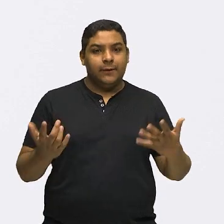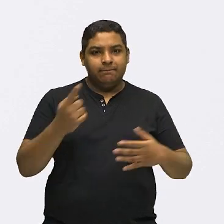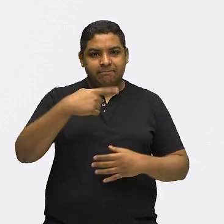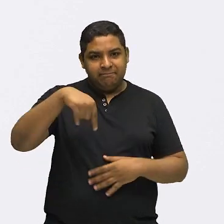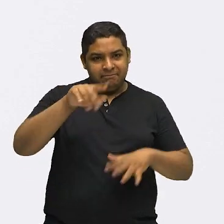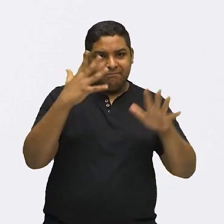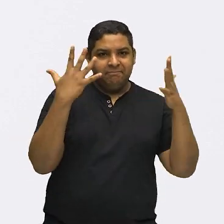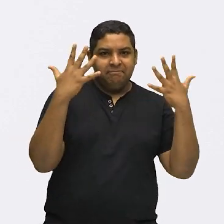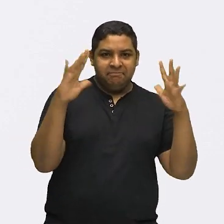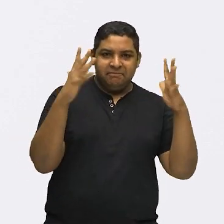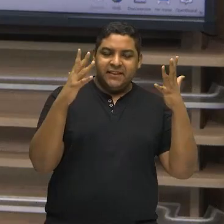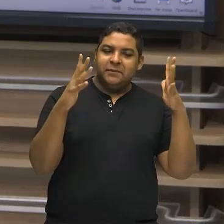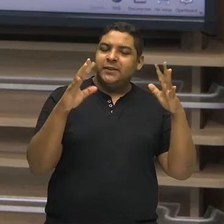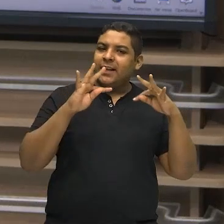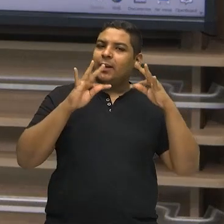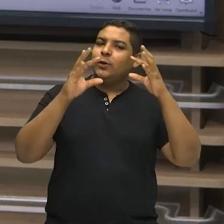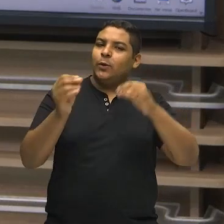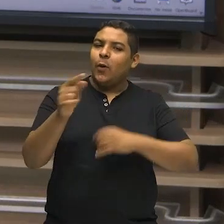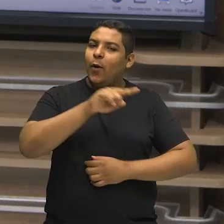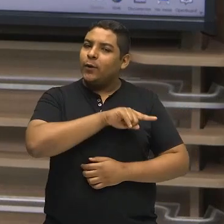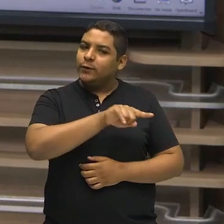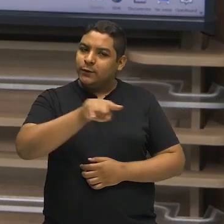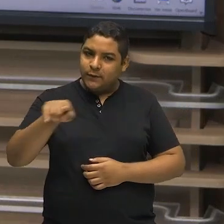aqui todos vocês, a Anne